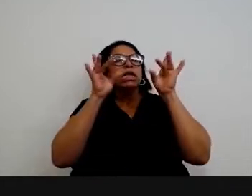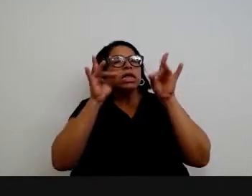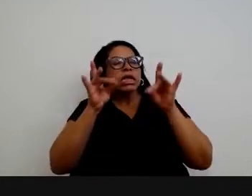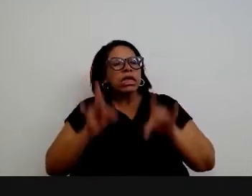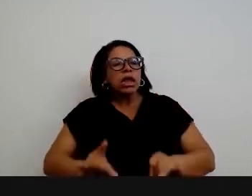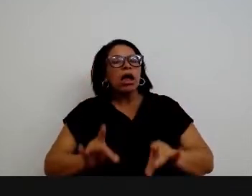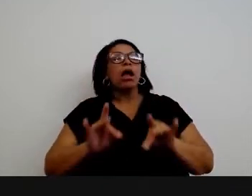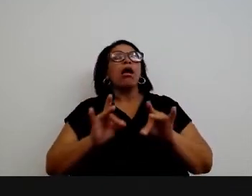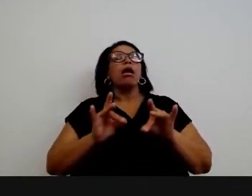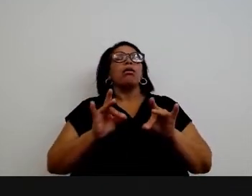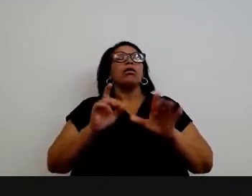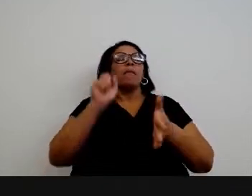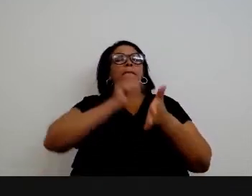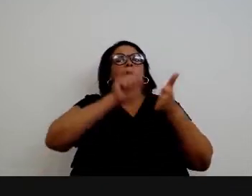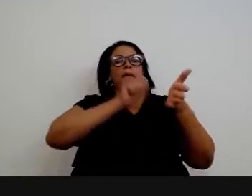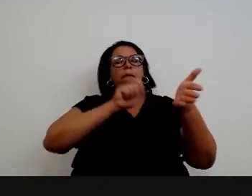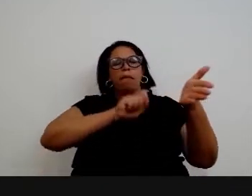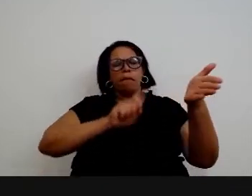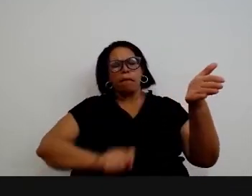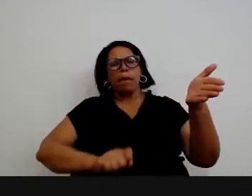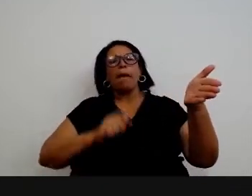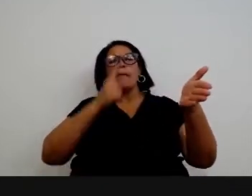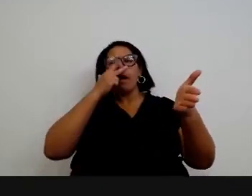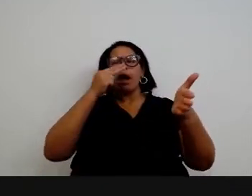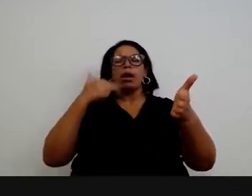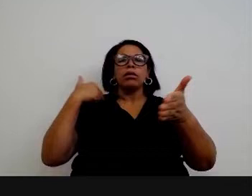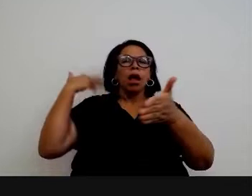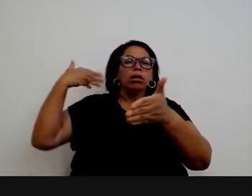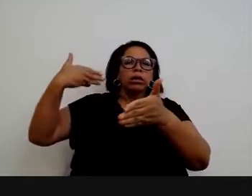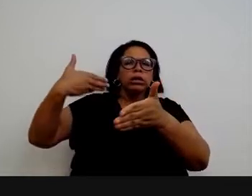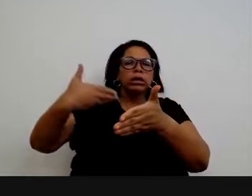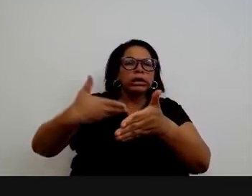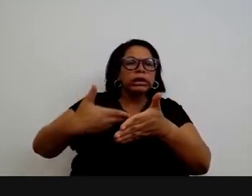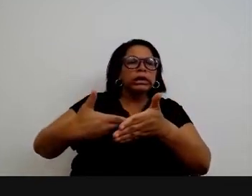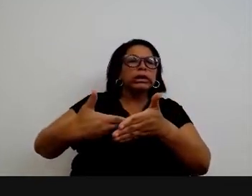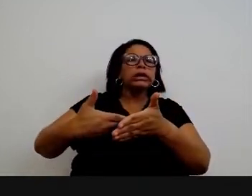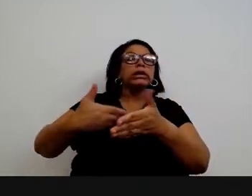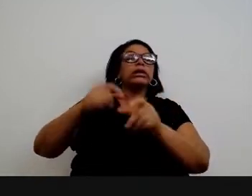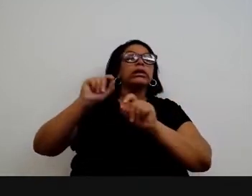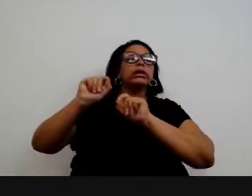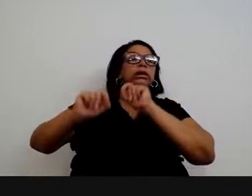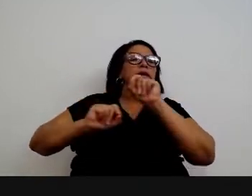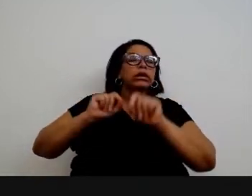esmiuçada e apresentada num processo que foi um processo, por assim dizer,